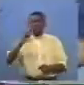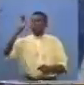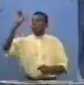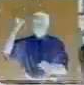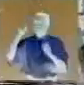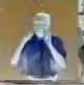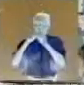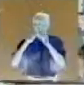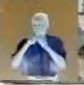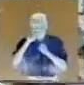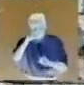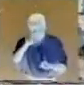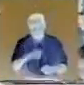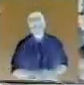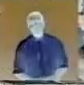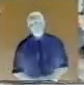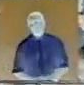Ele fez eu.